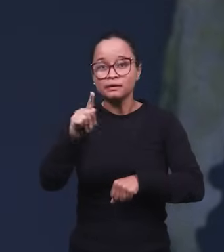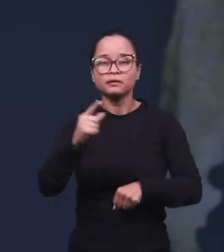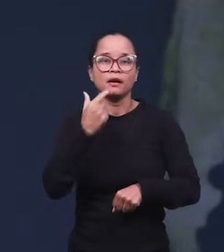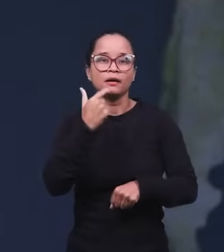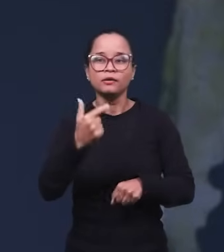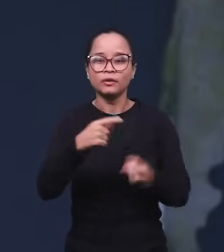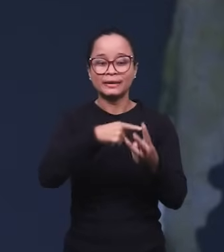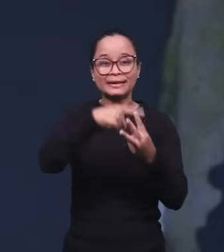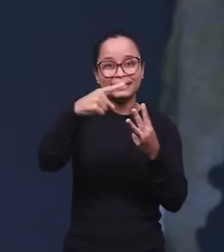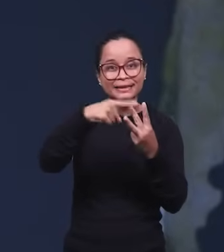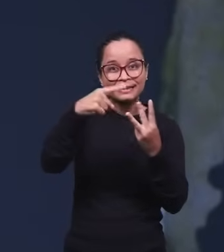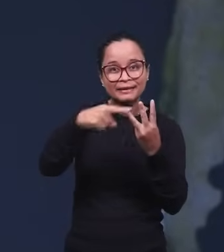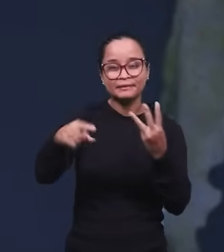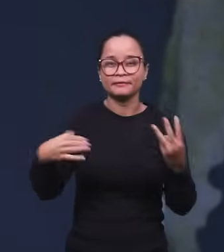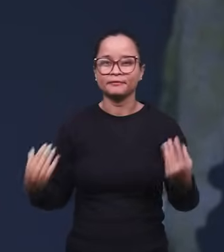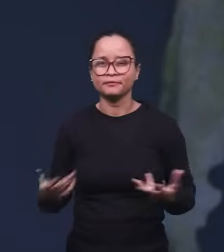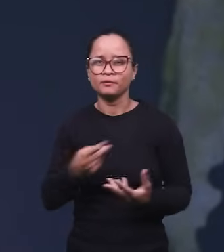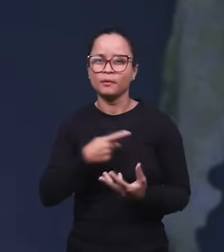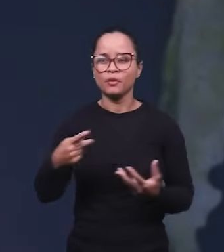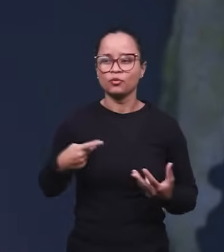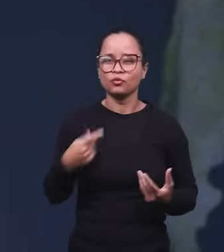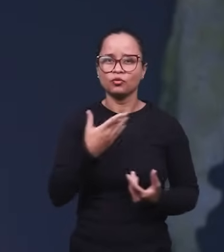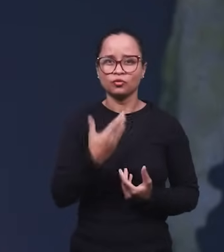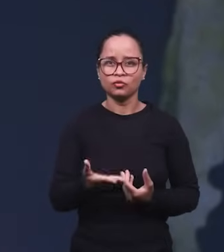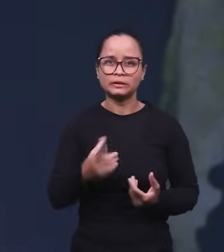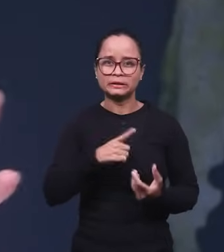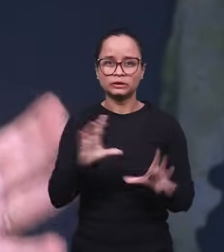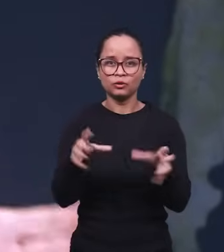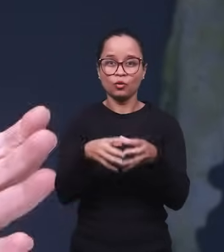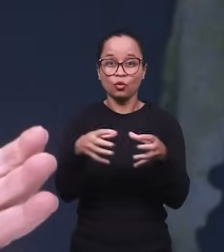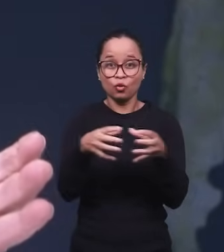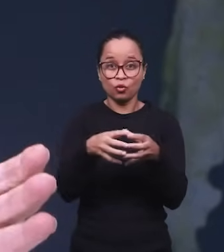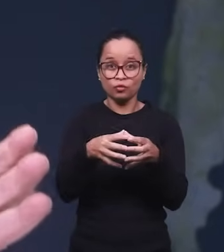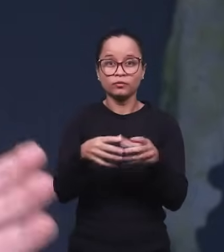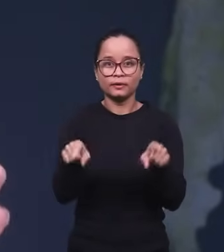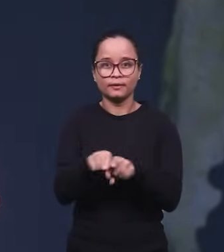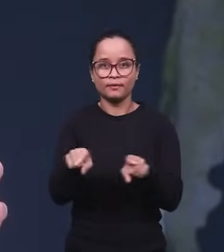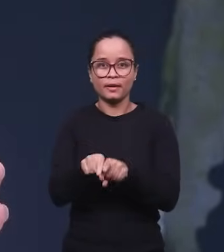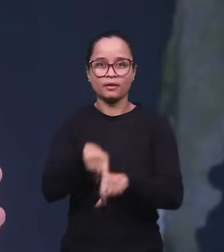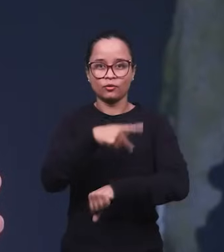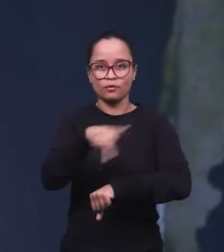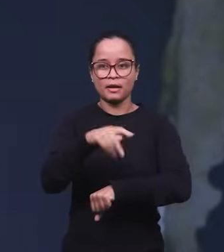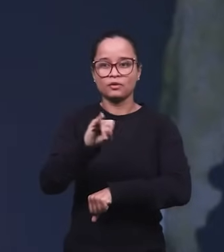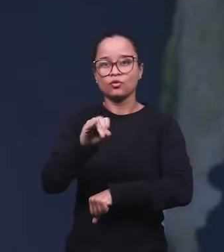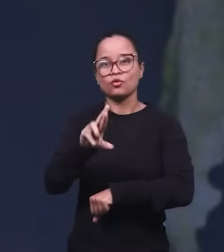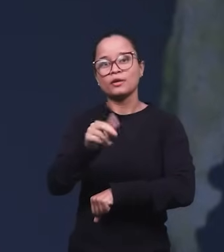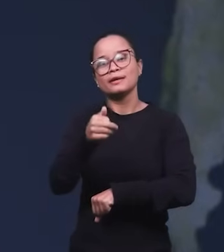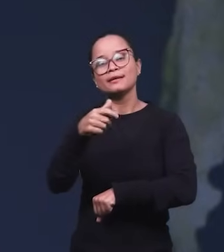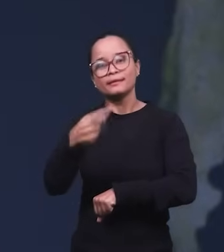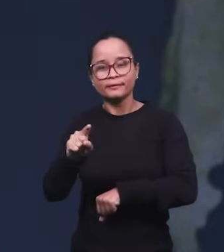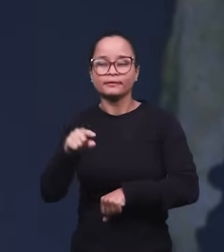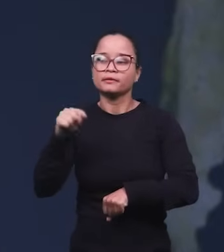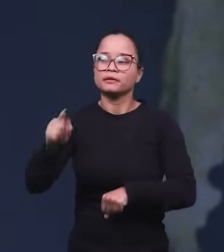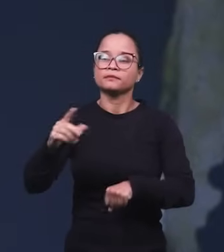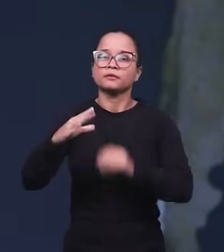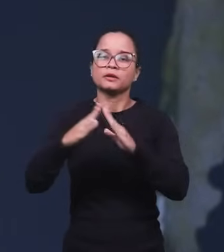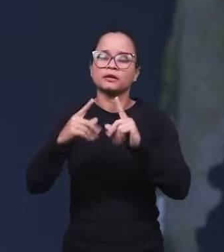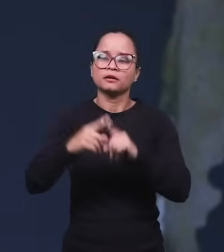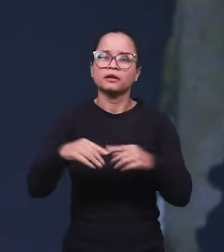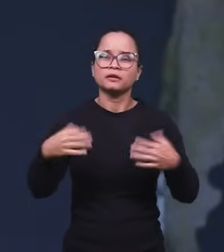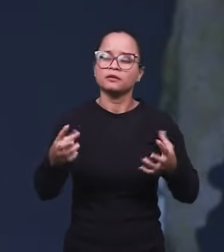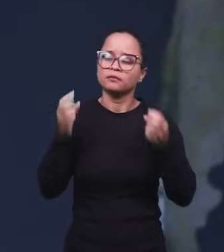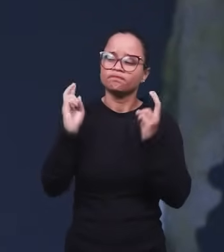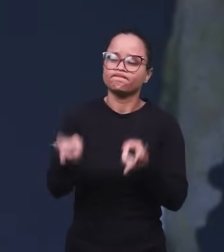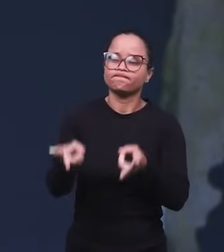vivo, e o pastor Carro, ele era o iraniano. Então tinha esse grupo de iranianos na igreja. Então era notável a maneira como nós